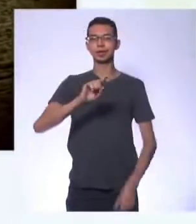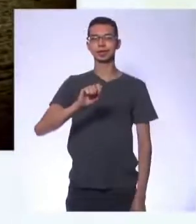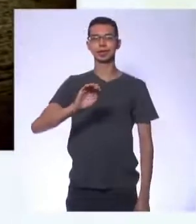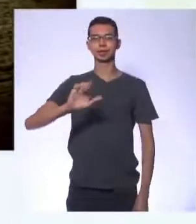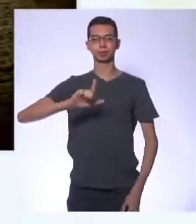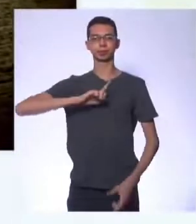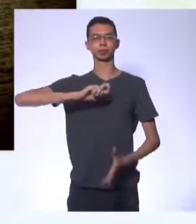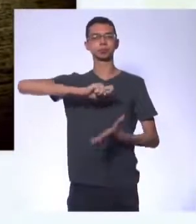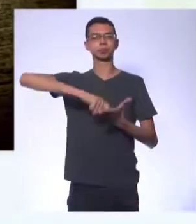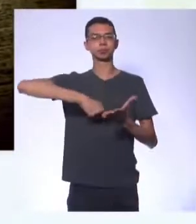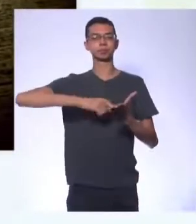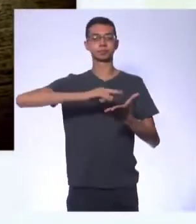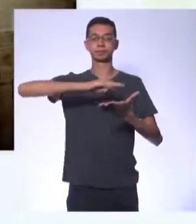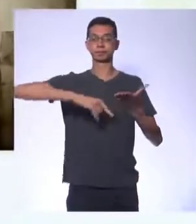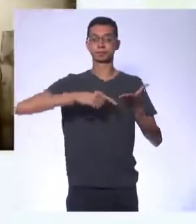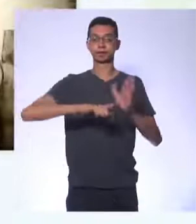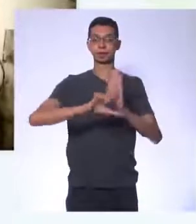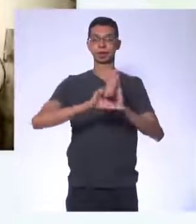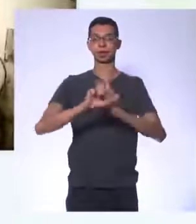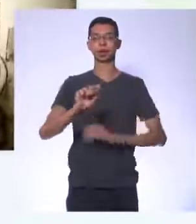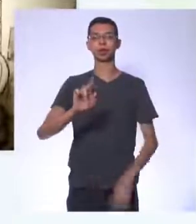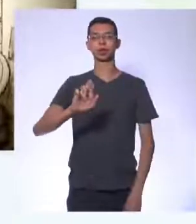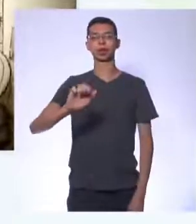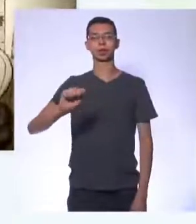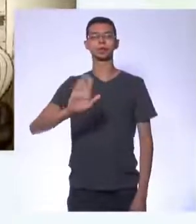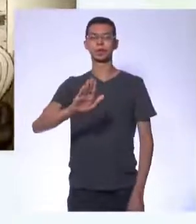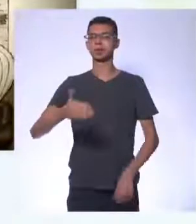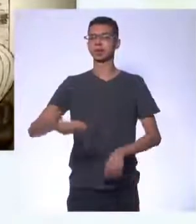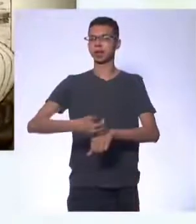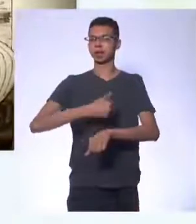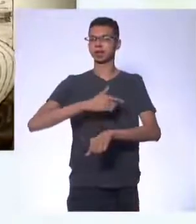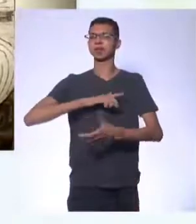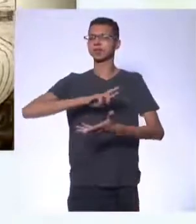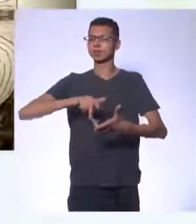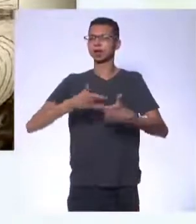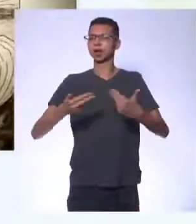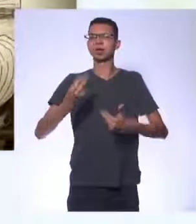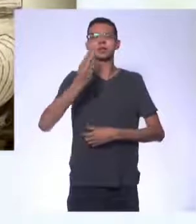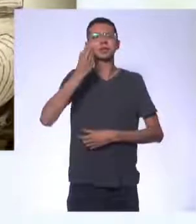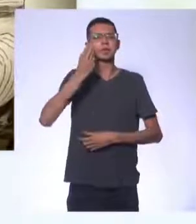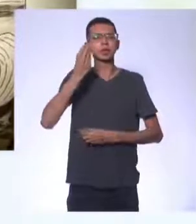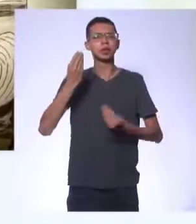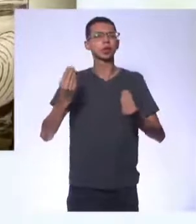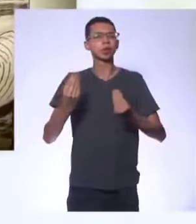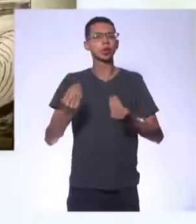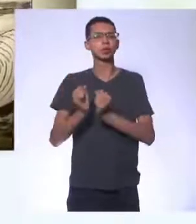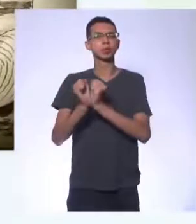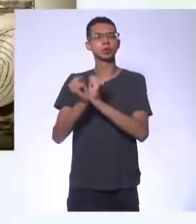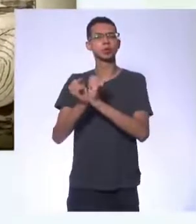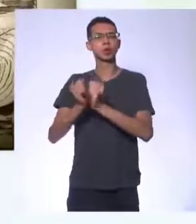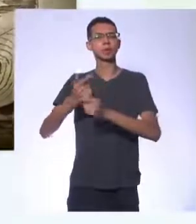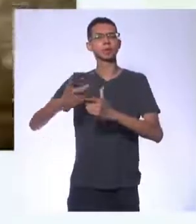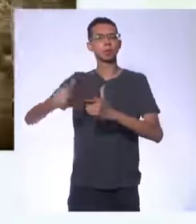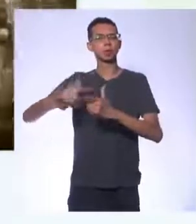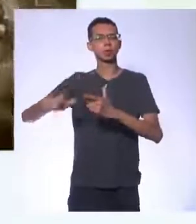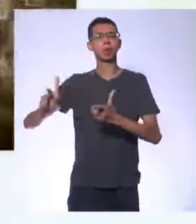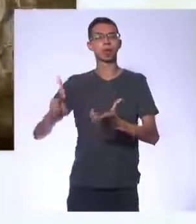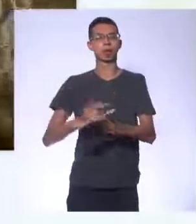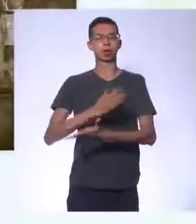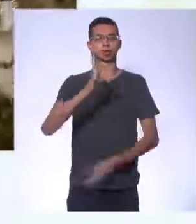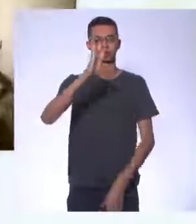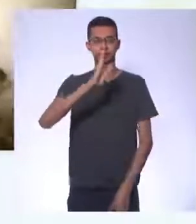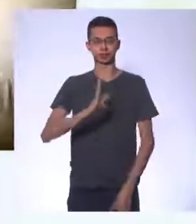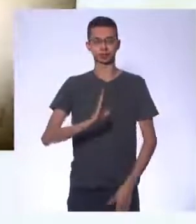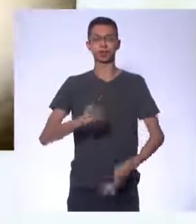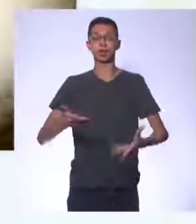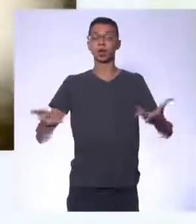Áurea. Antes disso, porém, várias iniciativas haviam questionado a realidade escravocrata do Brasil. Neste vídeo, vamos